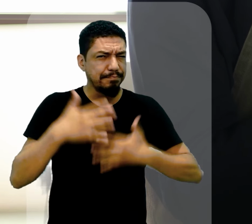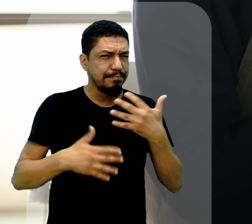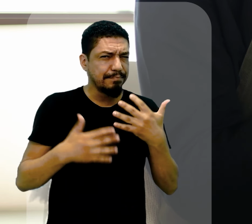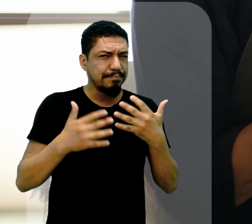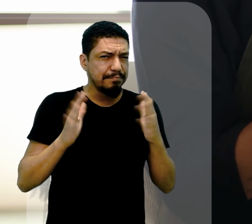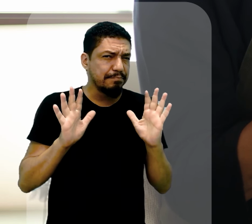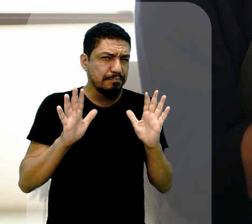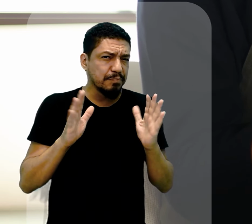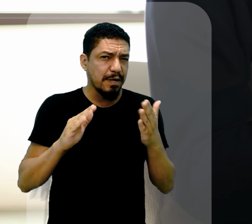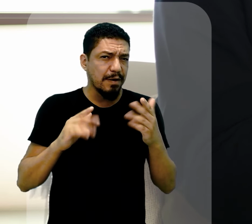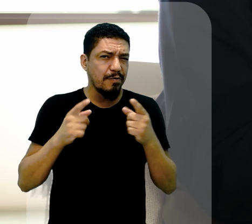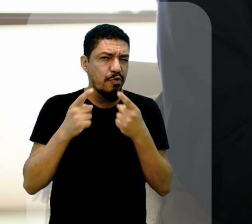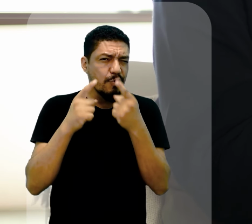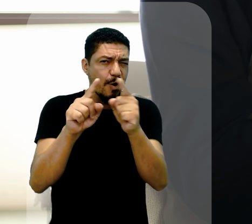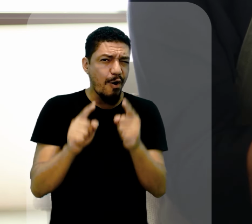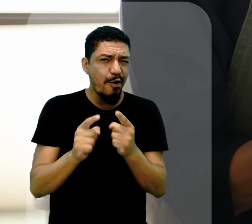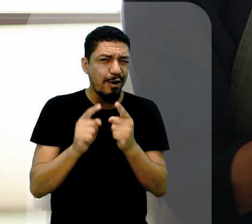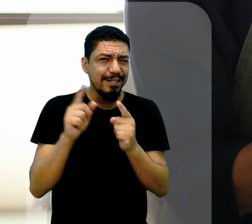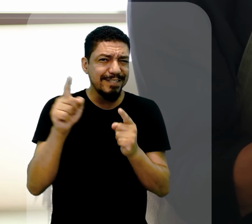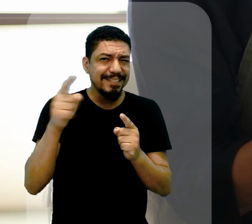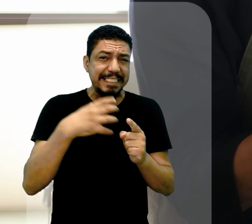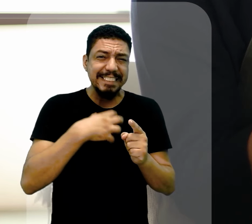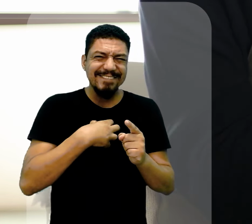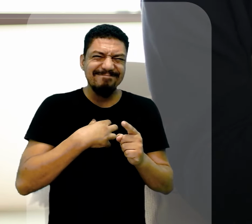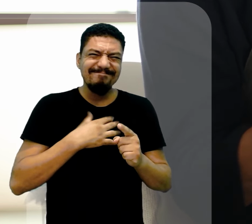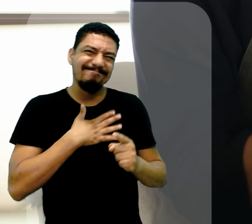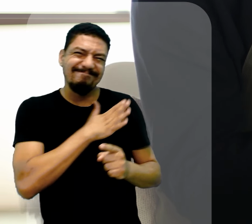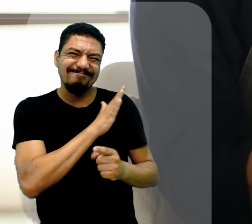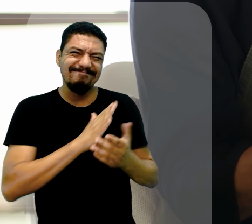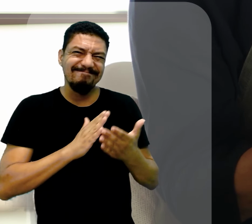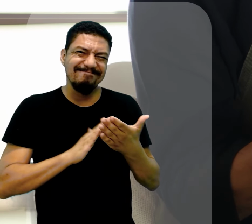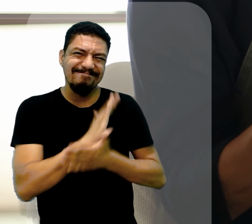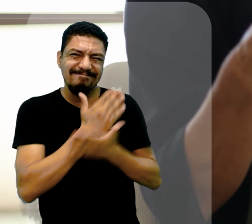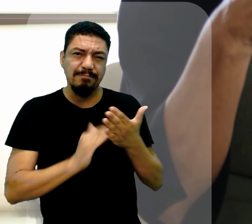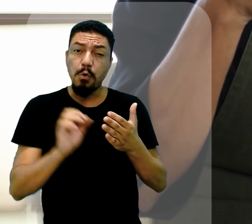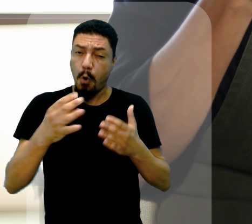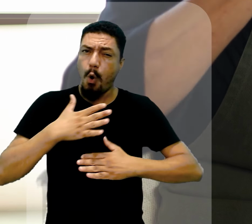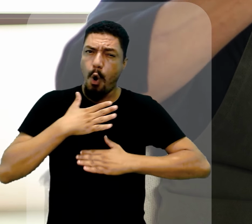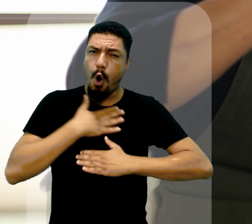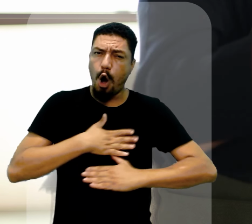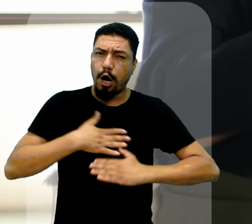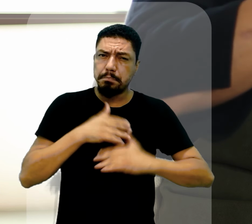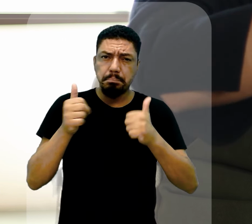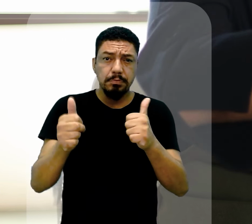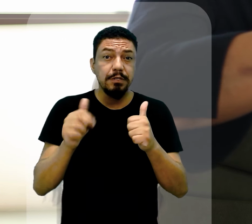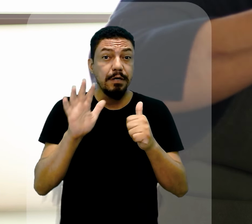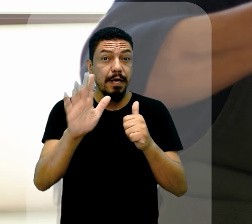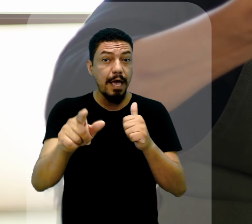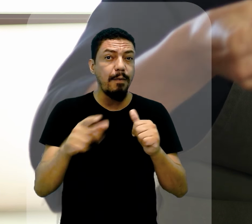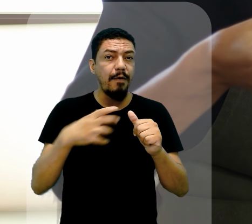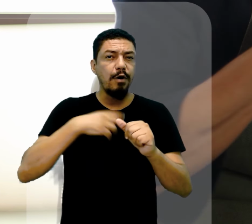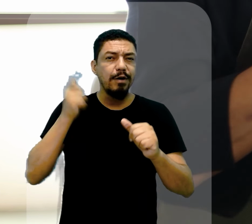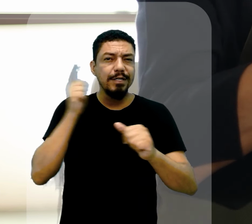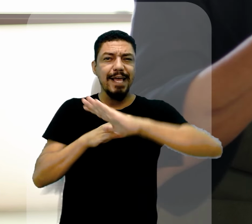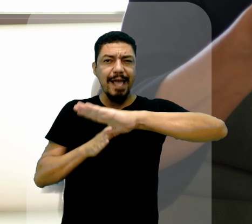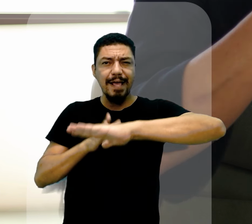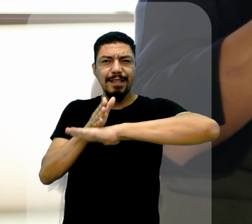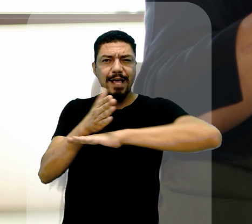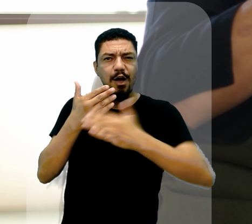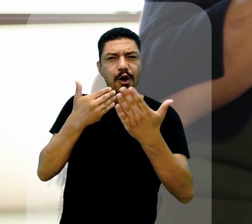tão agradáveis ou que são extremamente agradáveis, independe, mas que então é o portal de poder falar